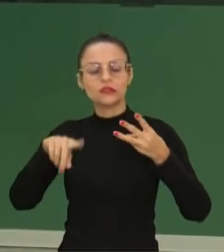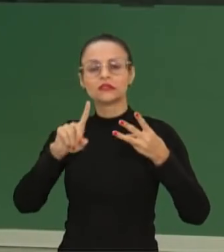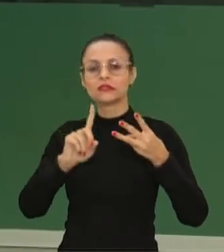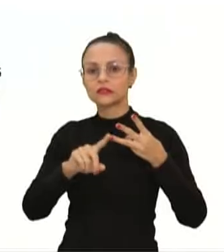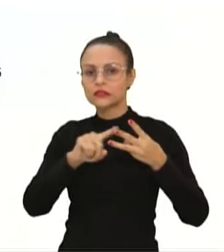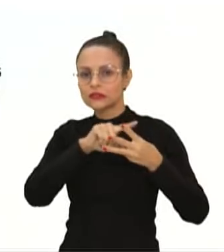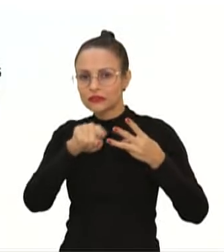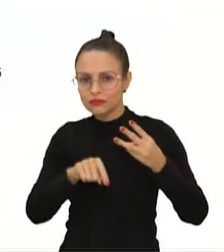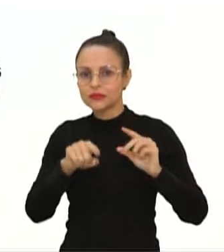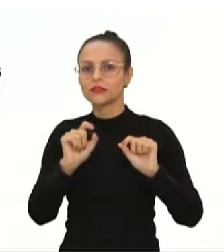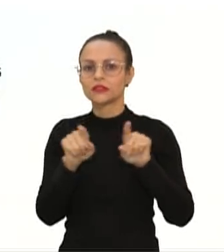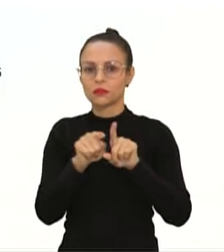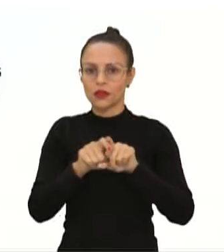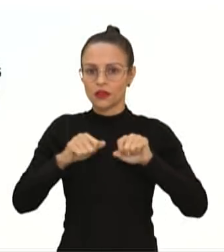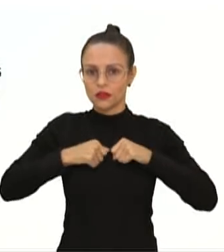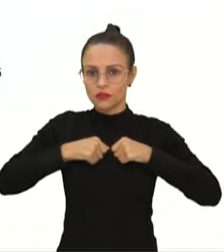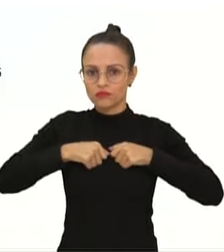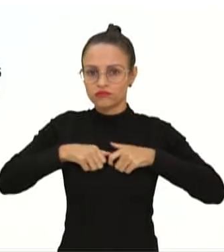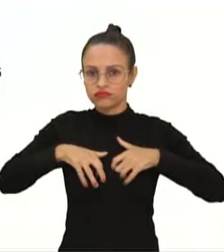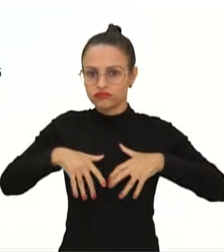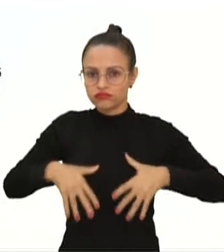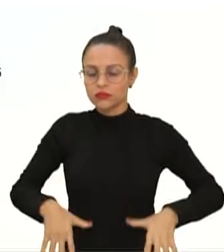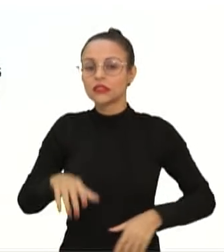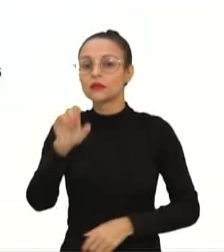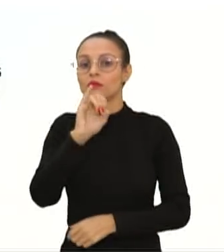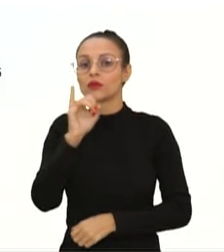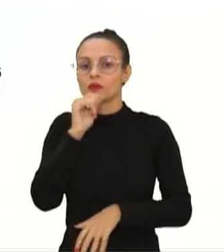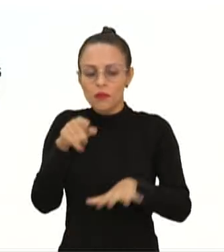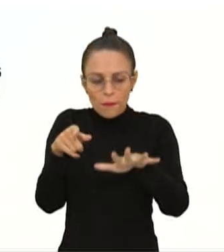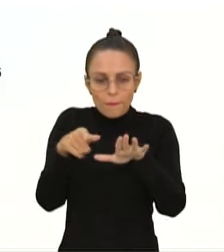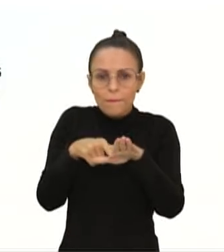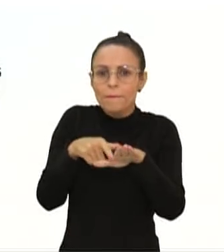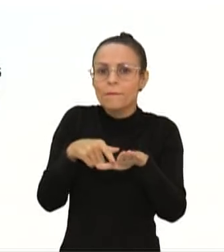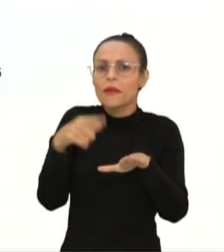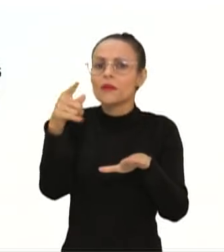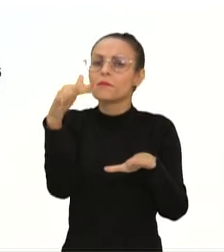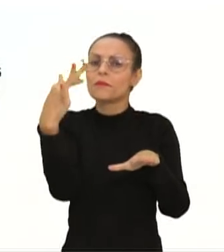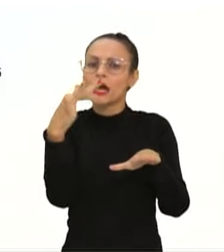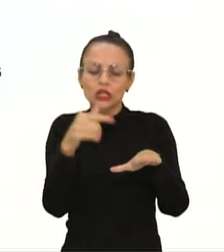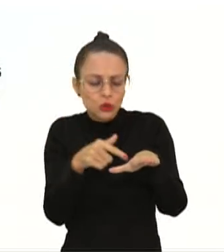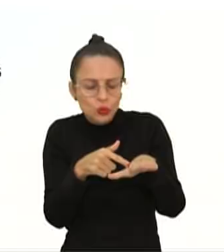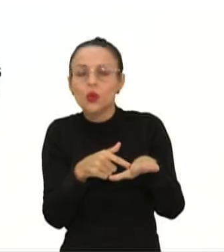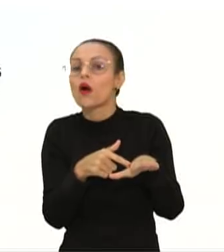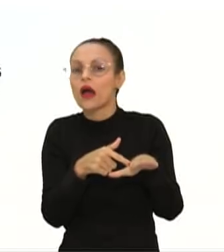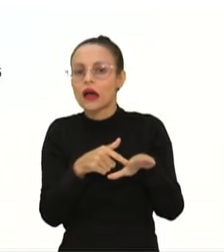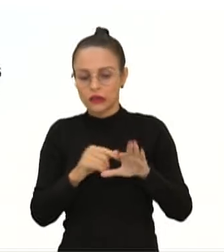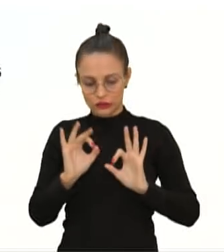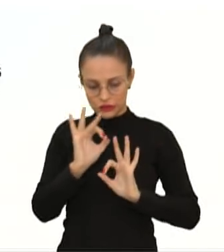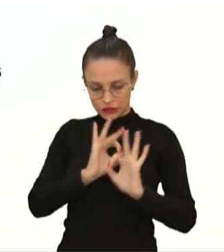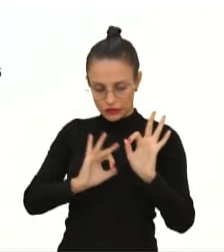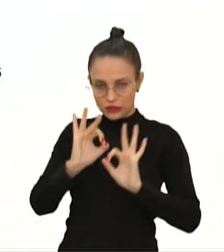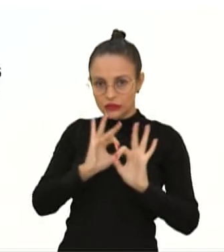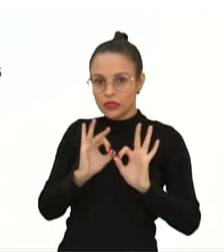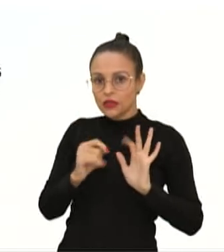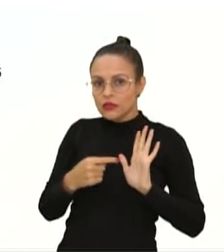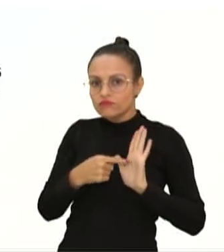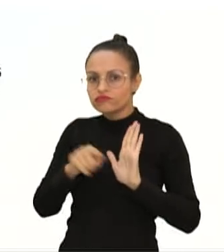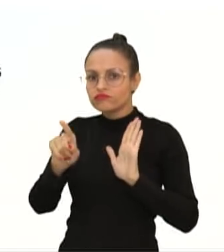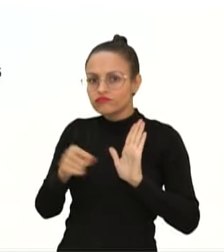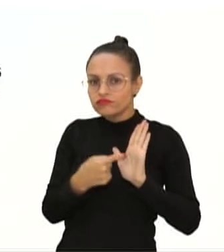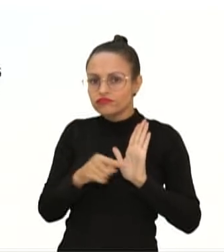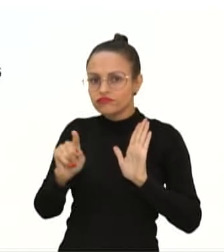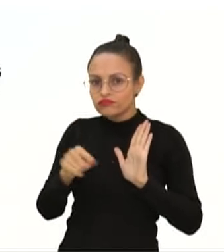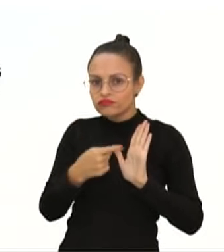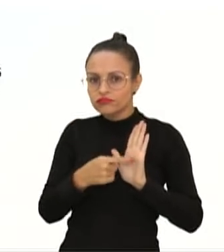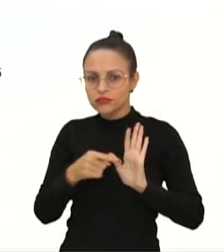vai transportar, por exemplo, se você machuca o pé, as células de defesa, elas vão se deslocar através do sangue